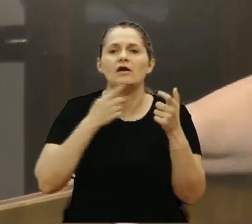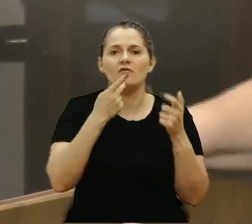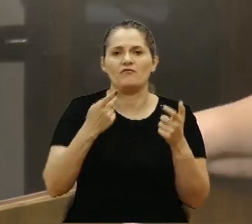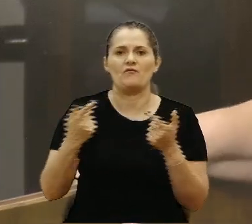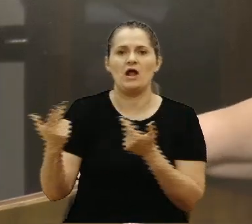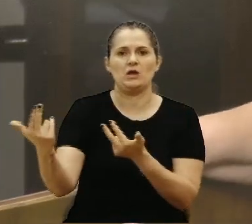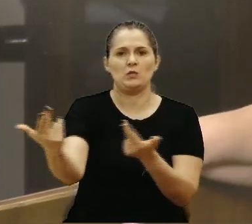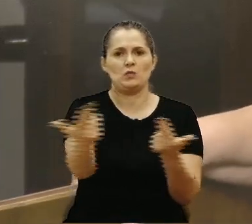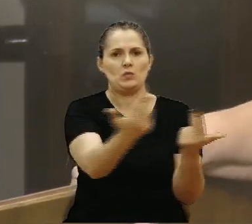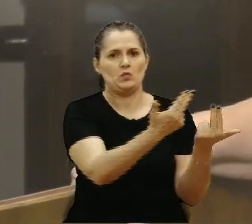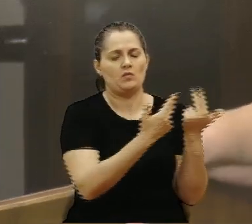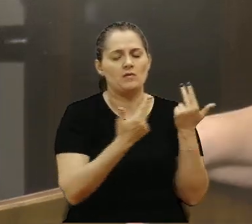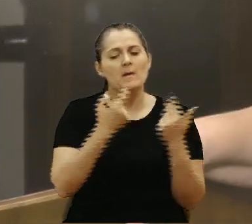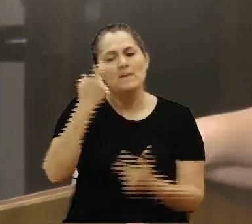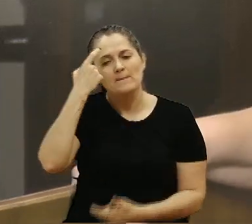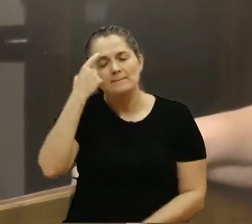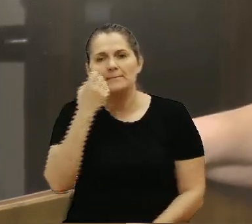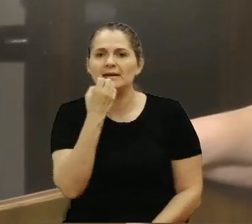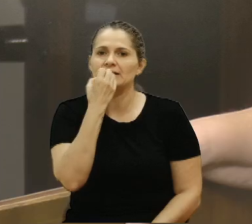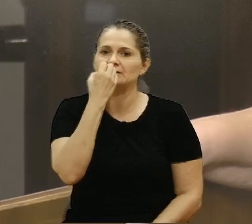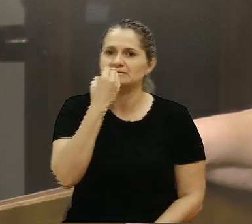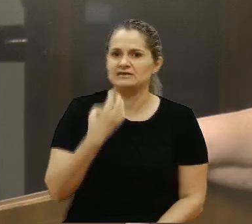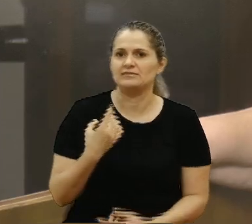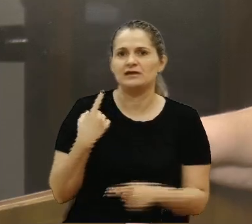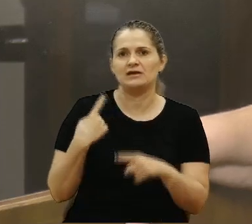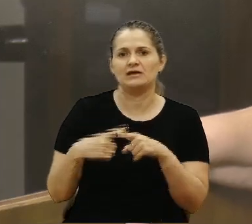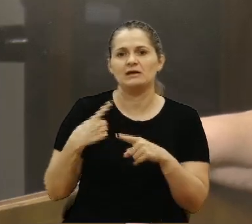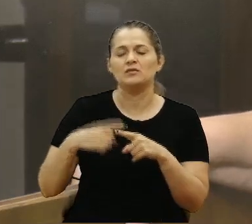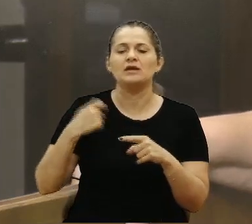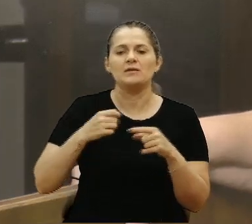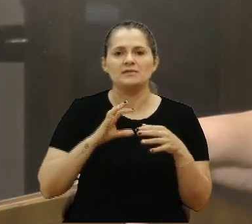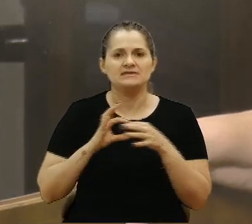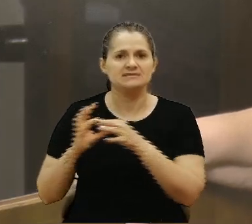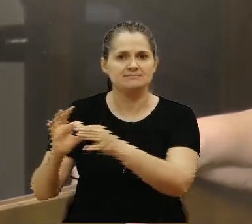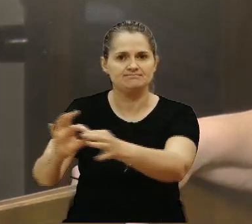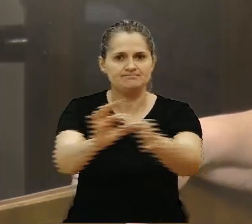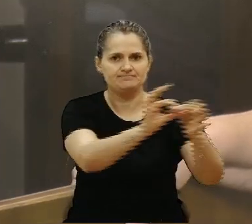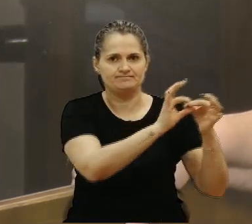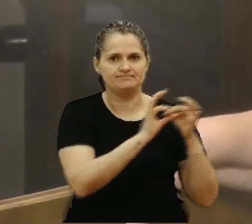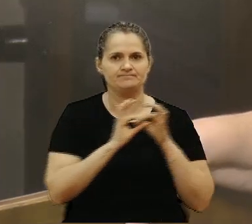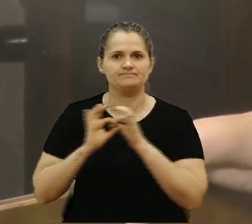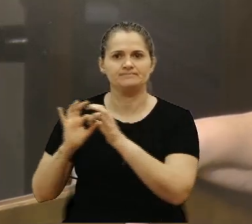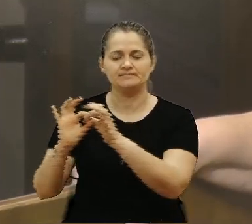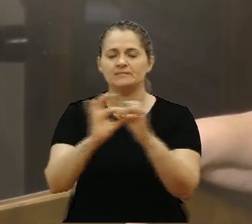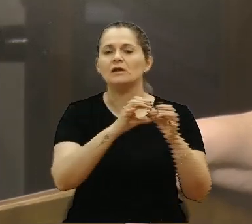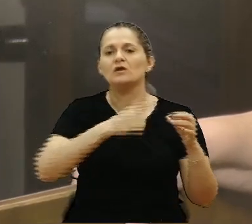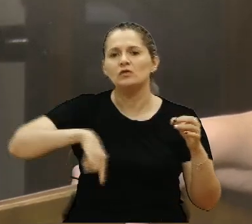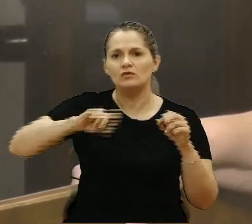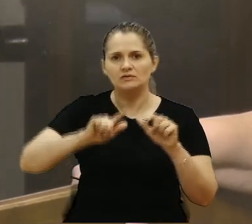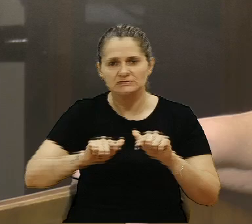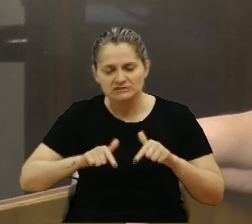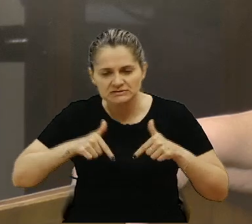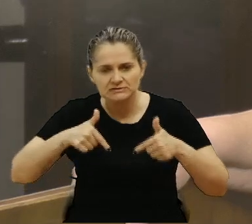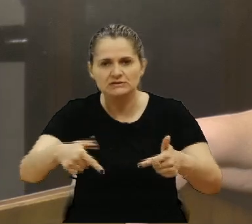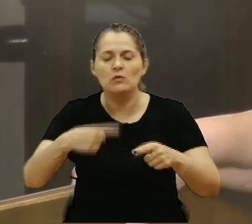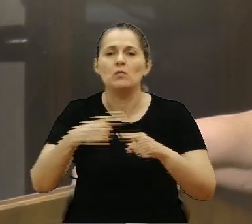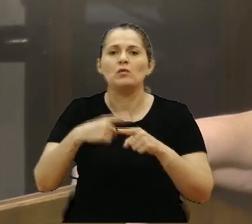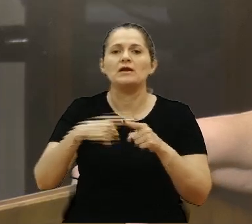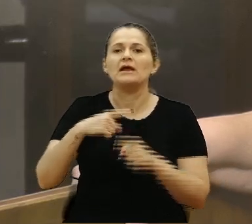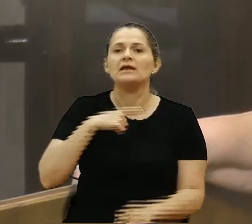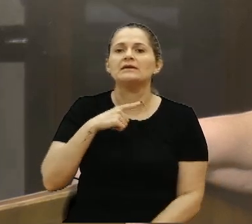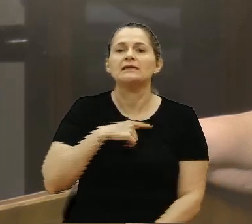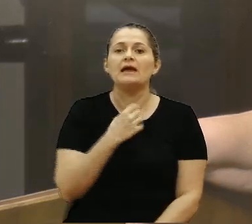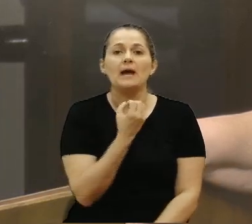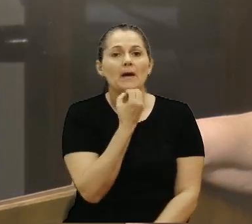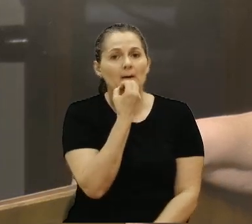digo, pensem bem, porque nós vamos ter que ter unidade. E nós temos unidade na ação porque nós temos uma boa causa. A